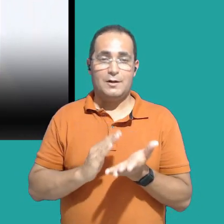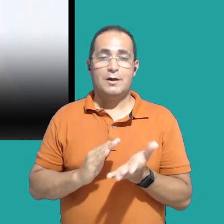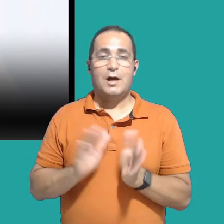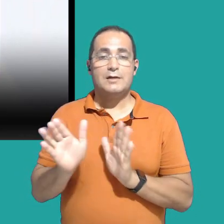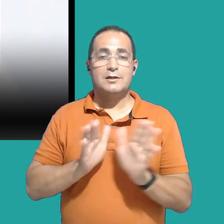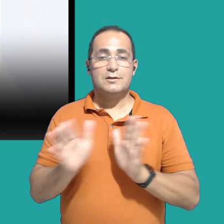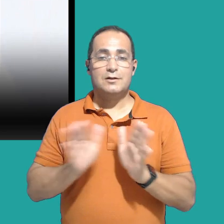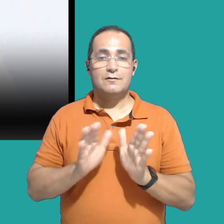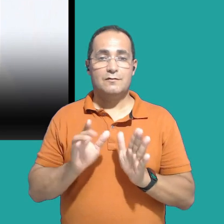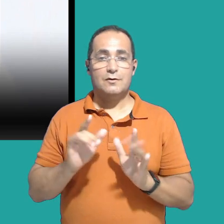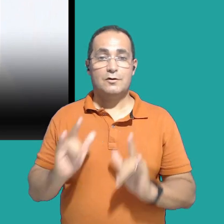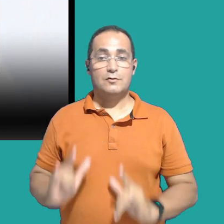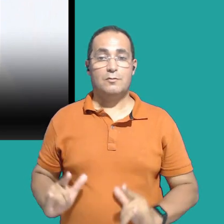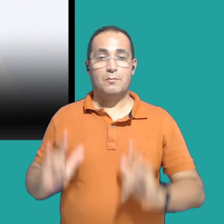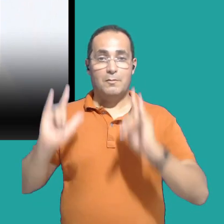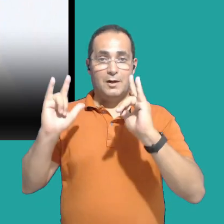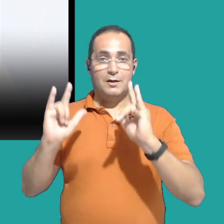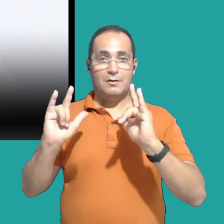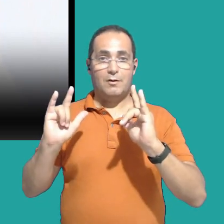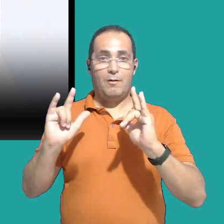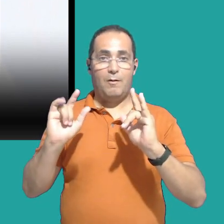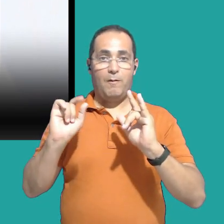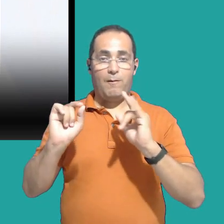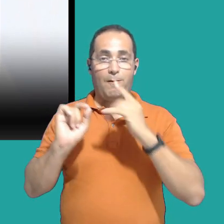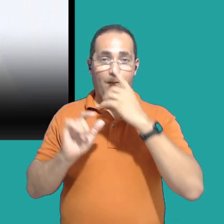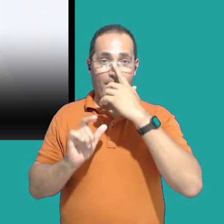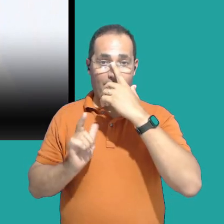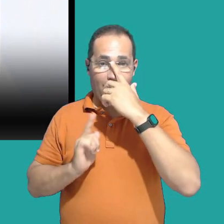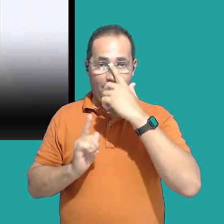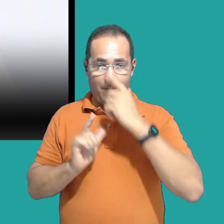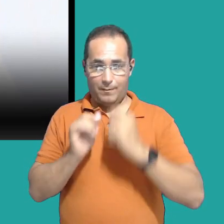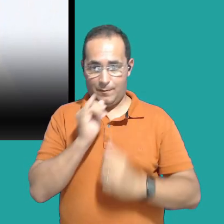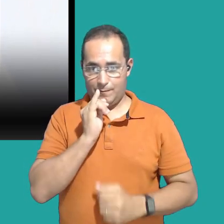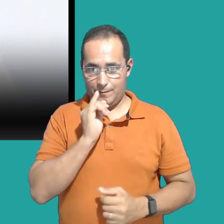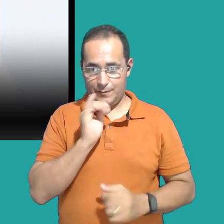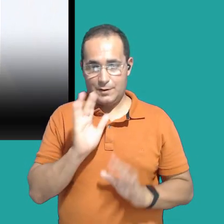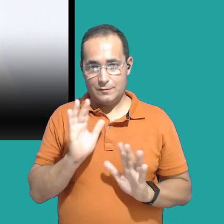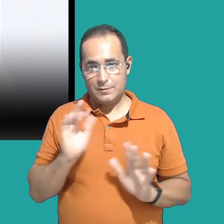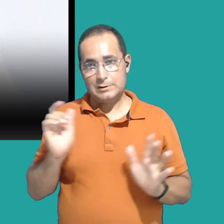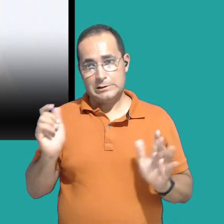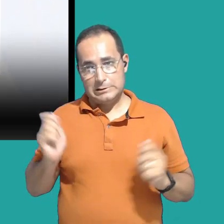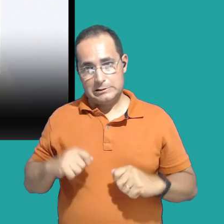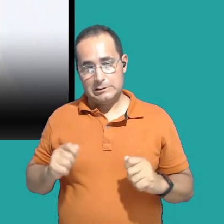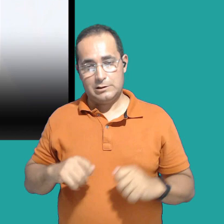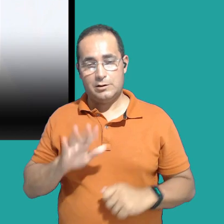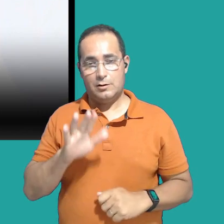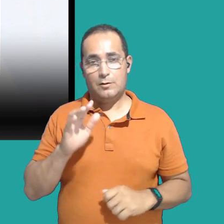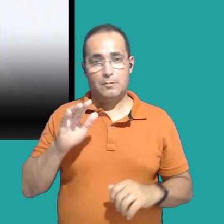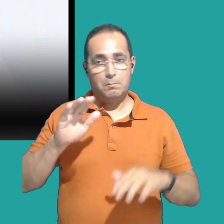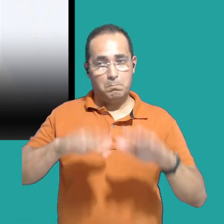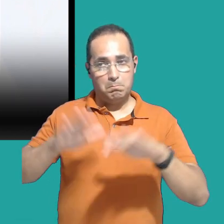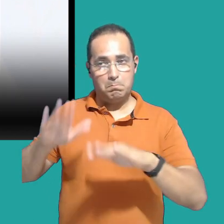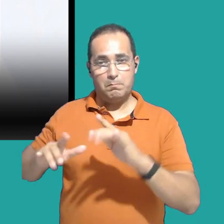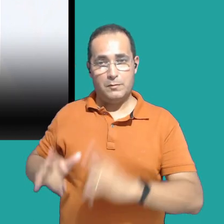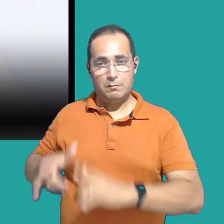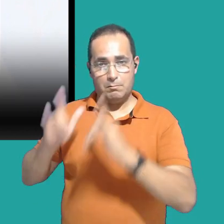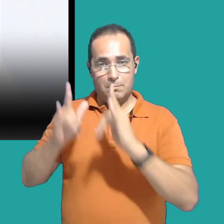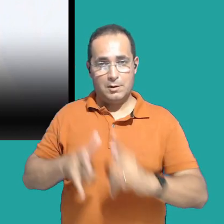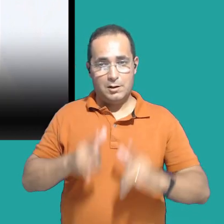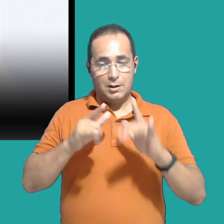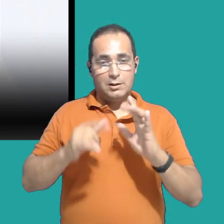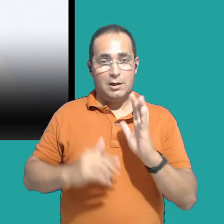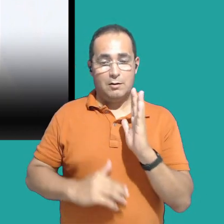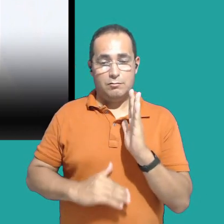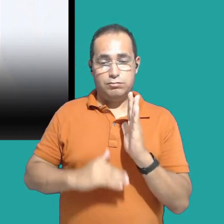né? O que eu acho que deveria ser acessível também num prédio que tivesse, por exemplo, se houvesse a